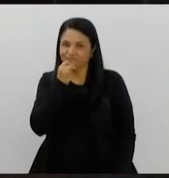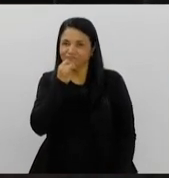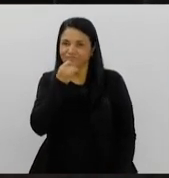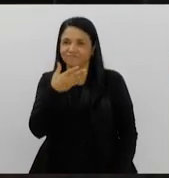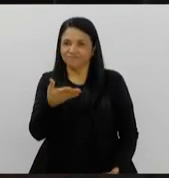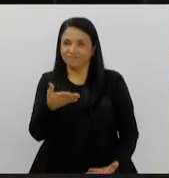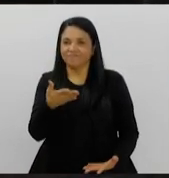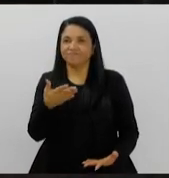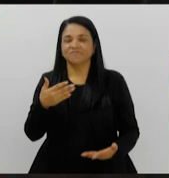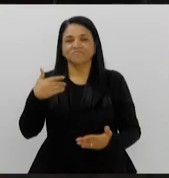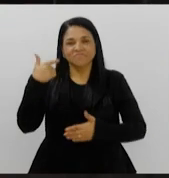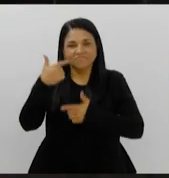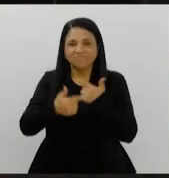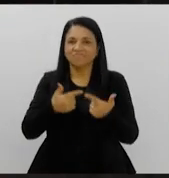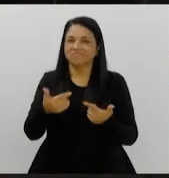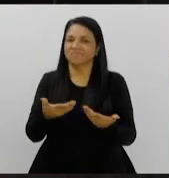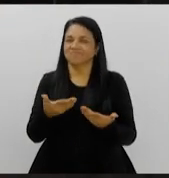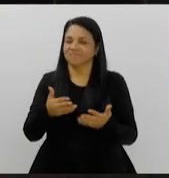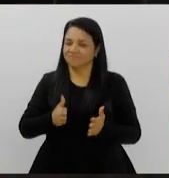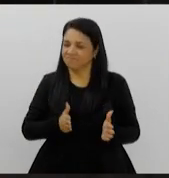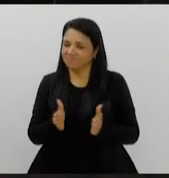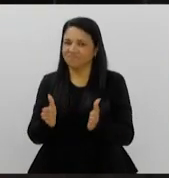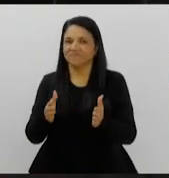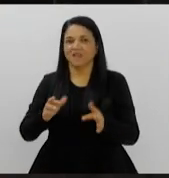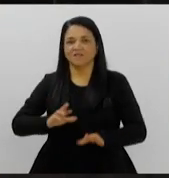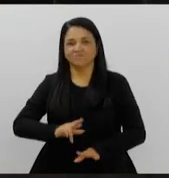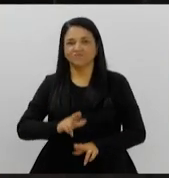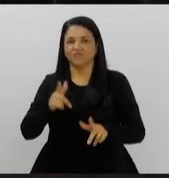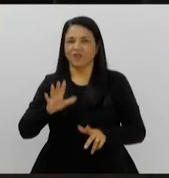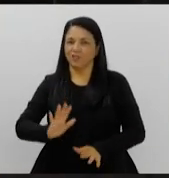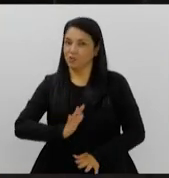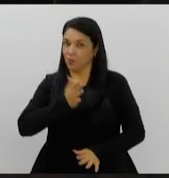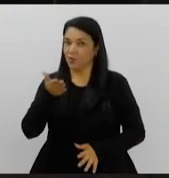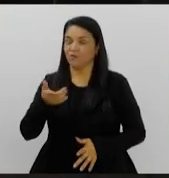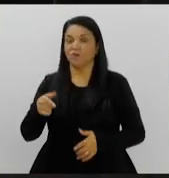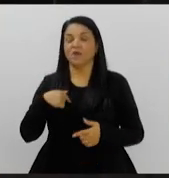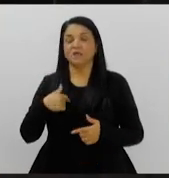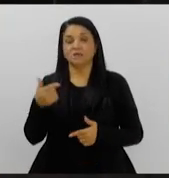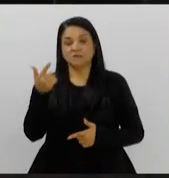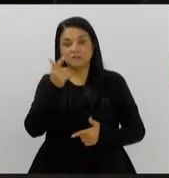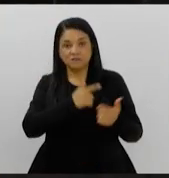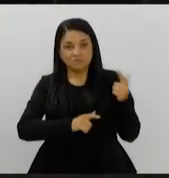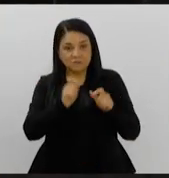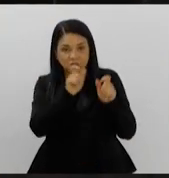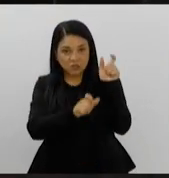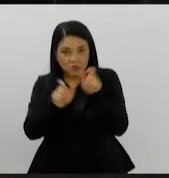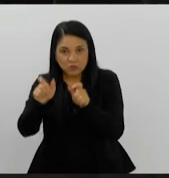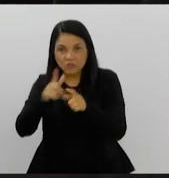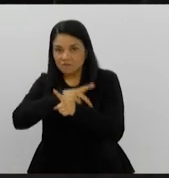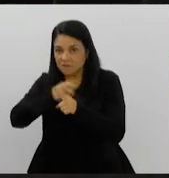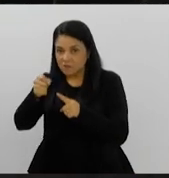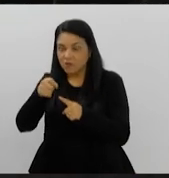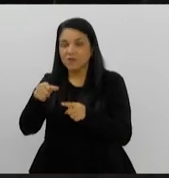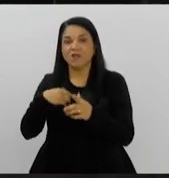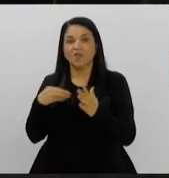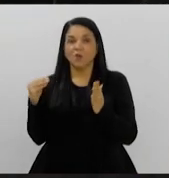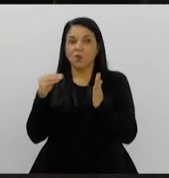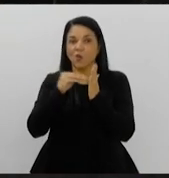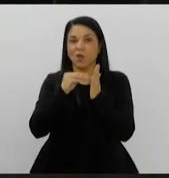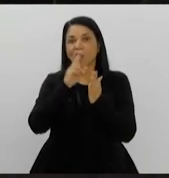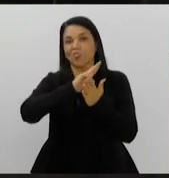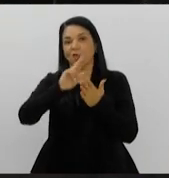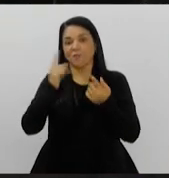tomando esse rumo tão feio e esses guerreiros e guerreiras que têm conseguido se eleger e colocar os seus nomes desafiadores,